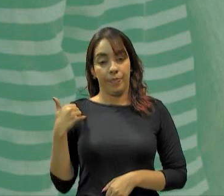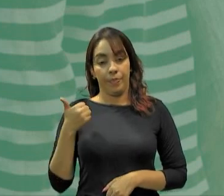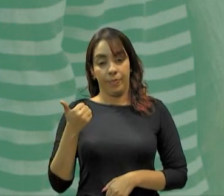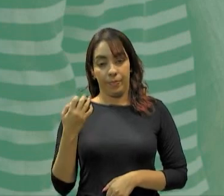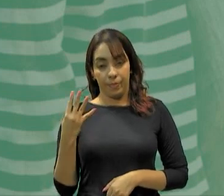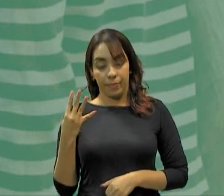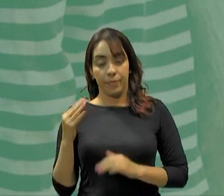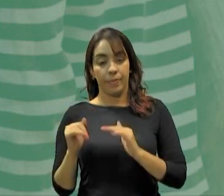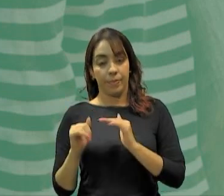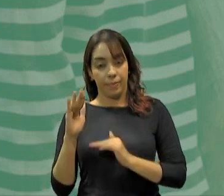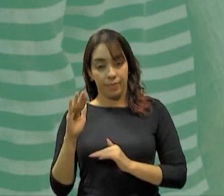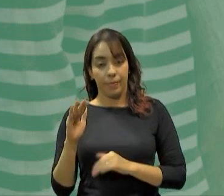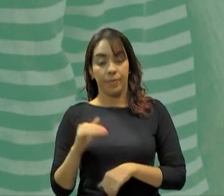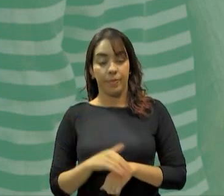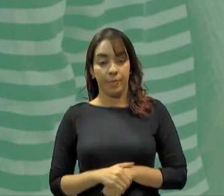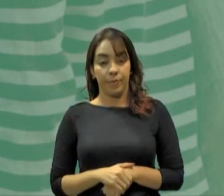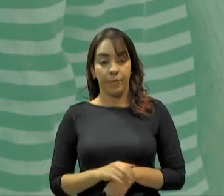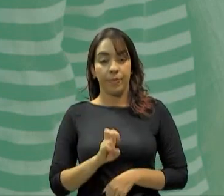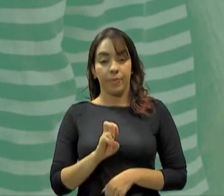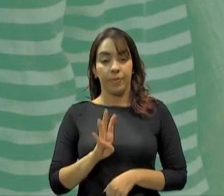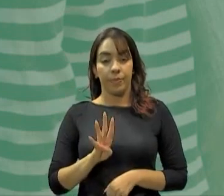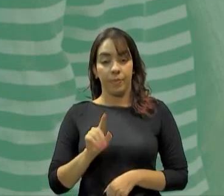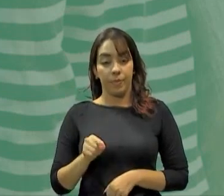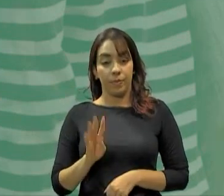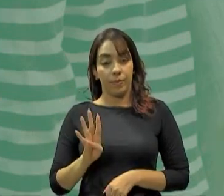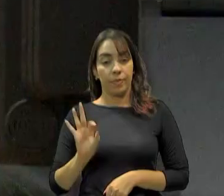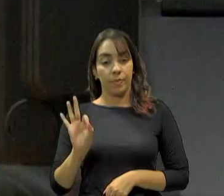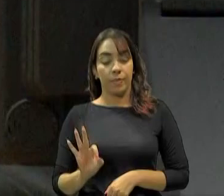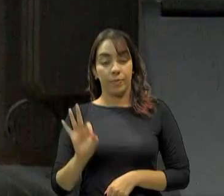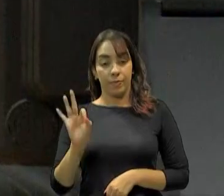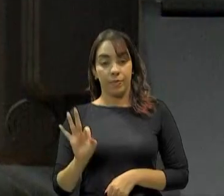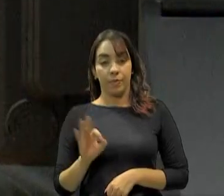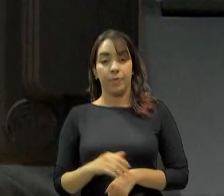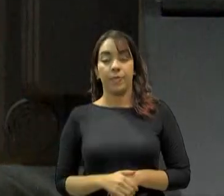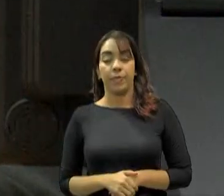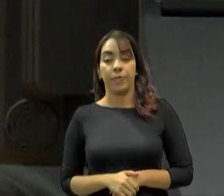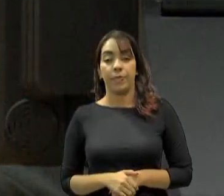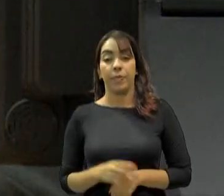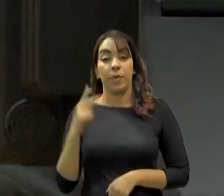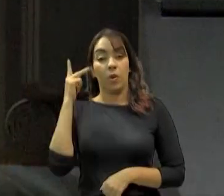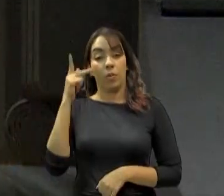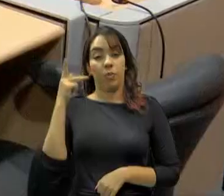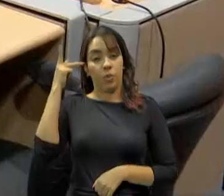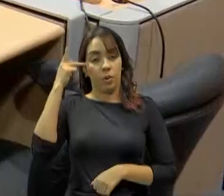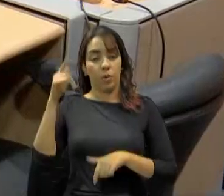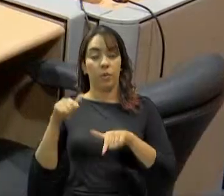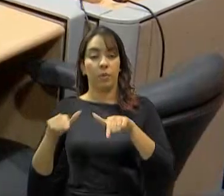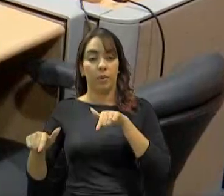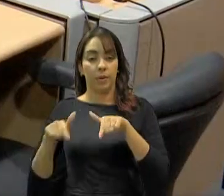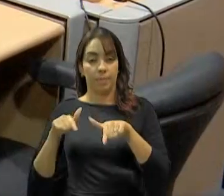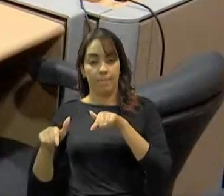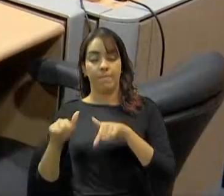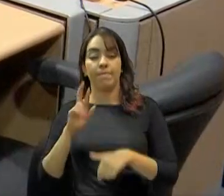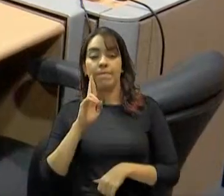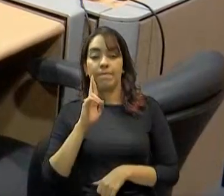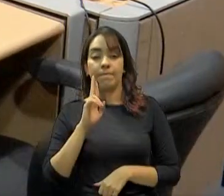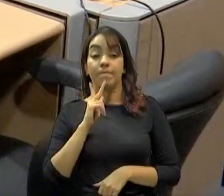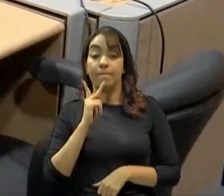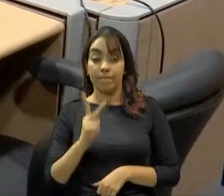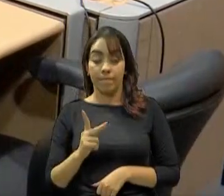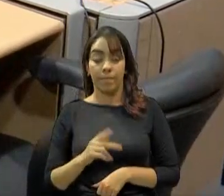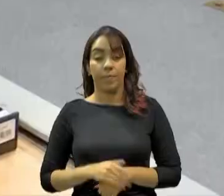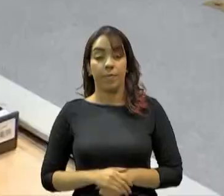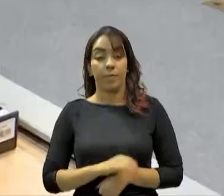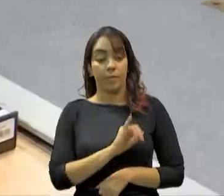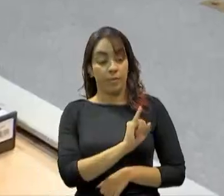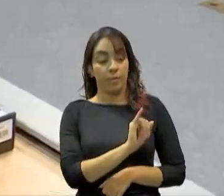percentual era de 54,4 por. o procurador do trabalho afirmou que os números do IBGE de